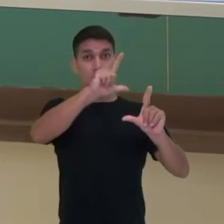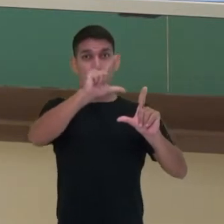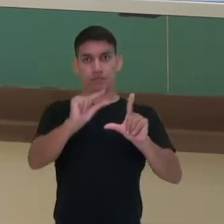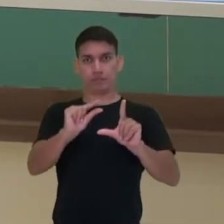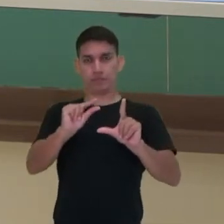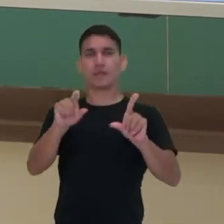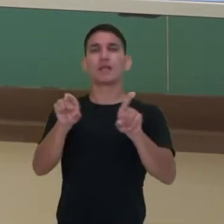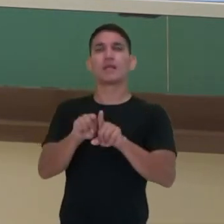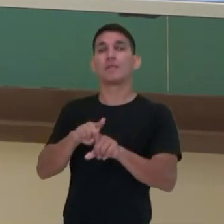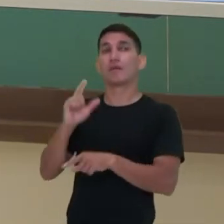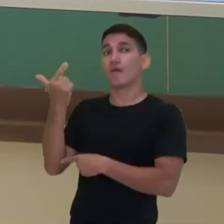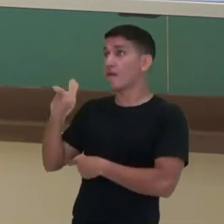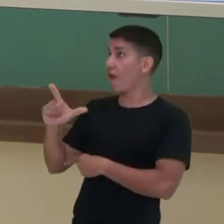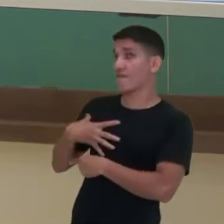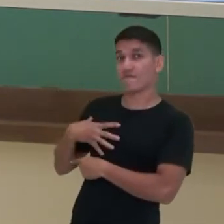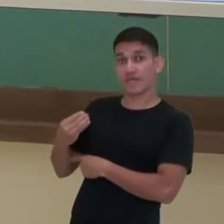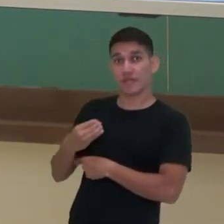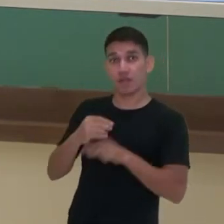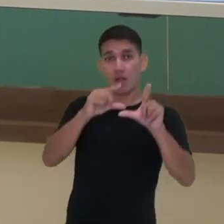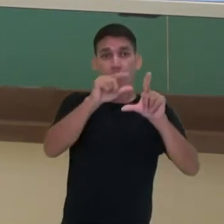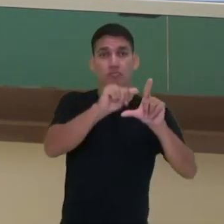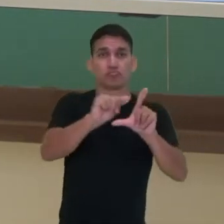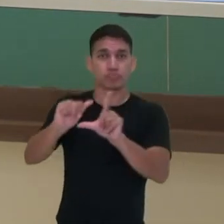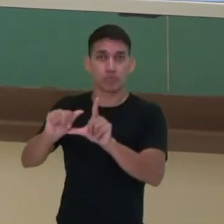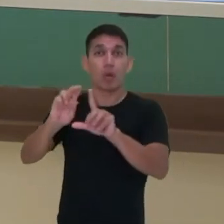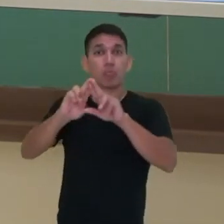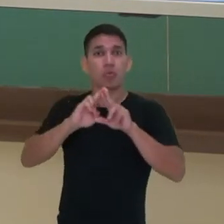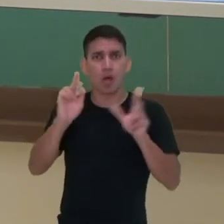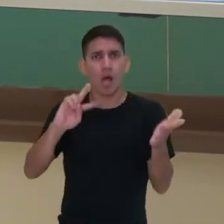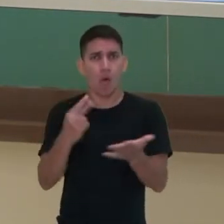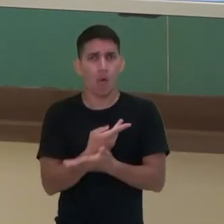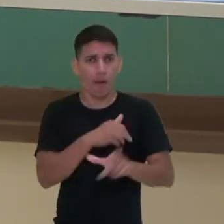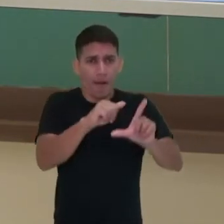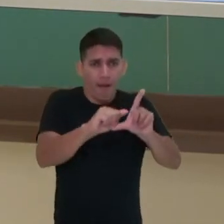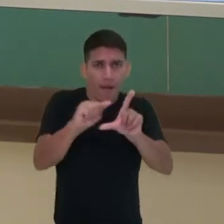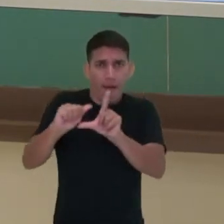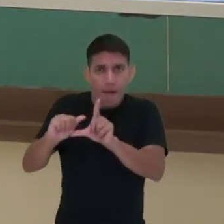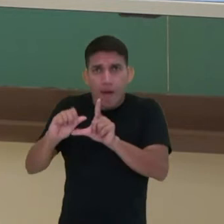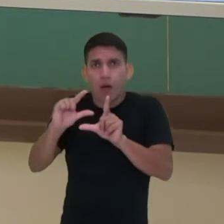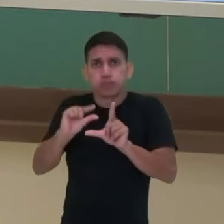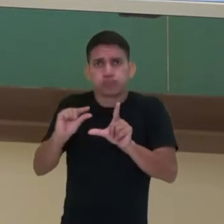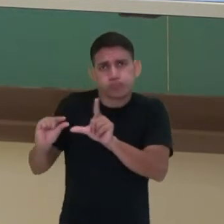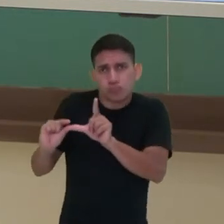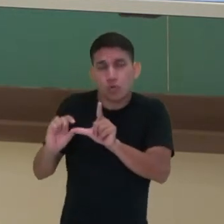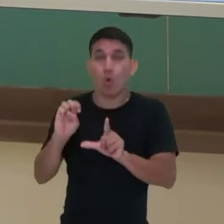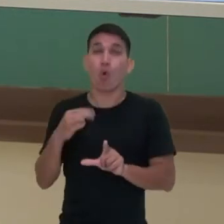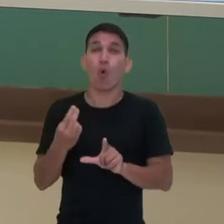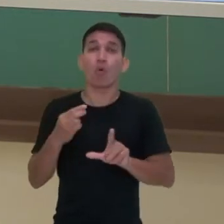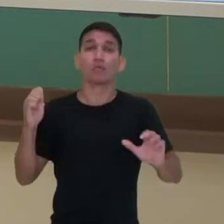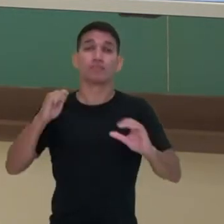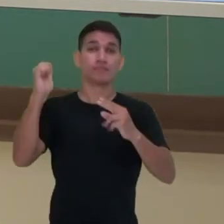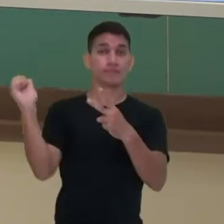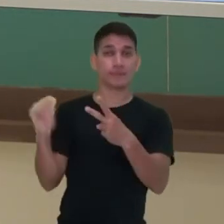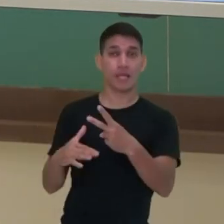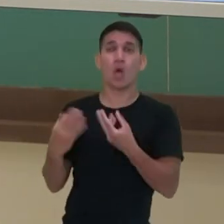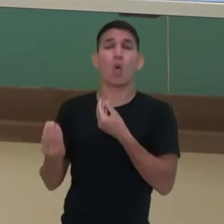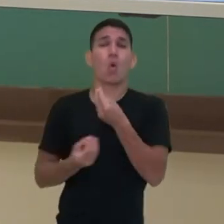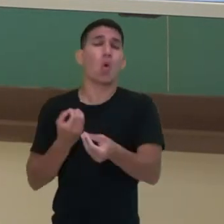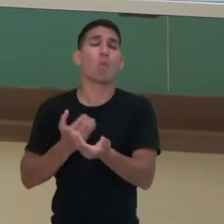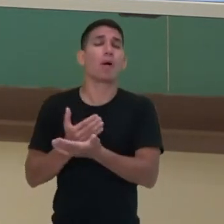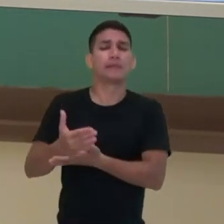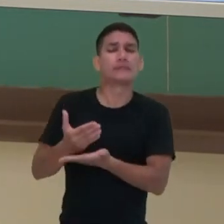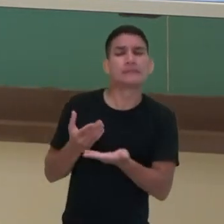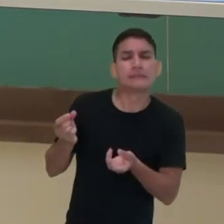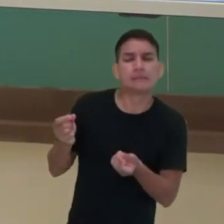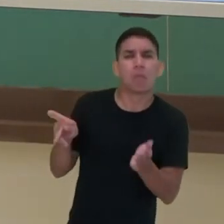homozigotos recessivos. Então, gente, para ser azinho, azinho, homozigoto recessivo, da onde veio o azinho